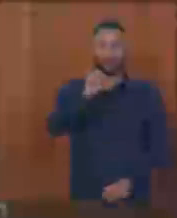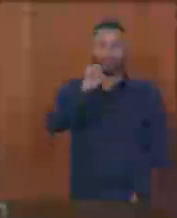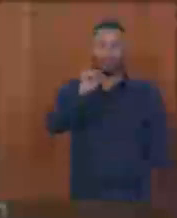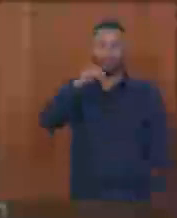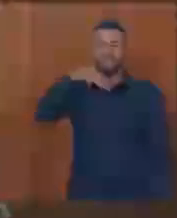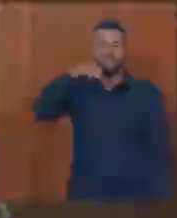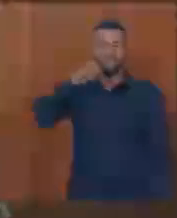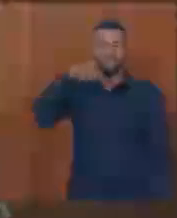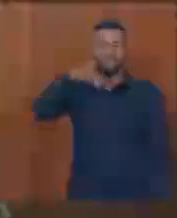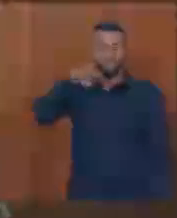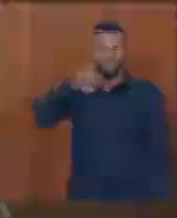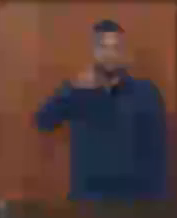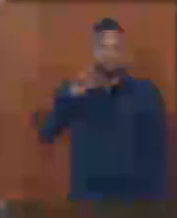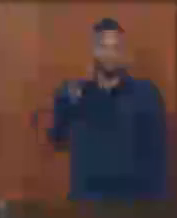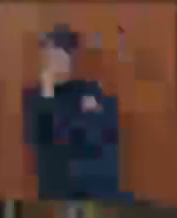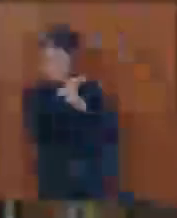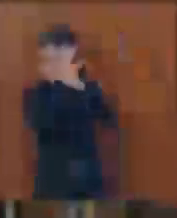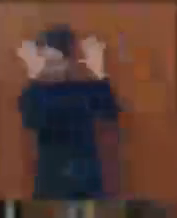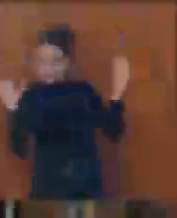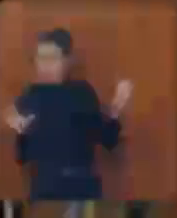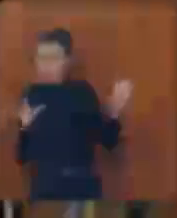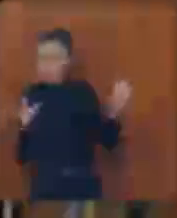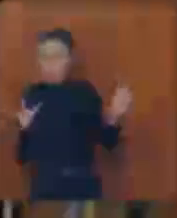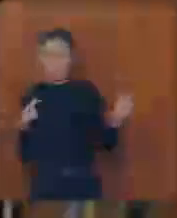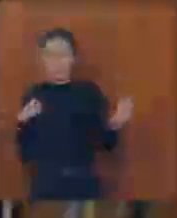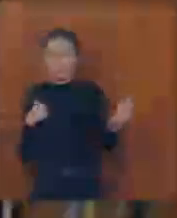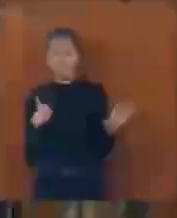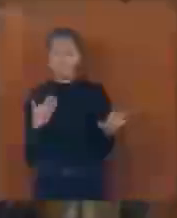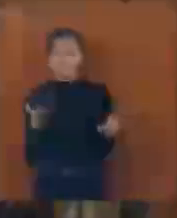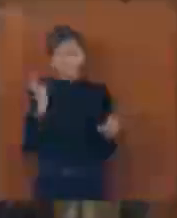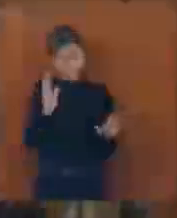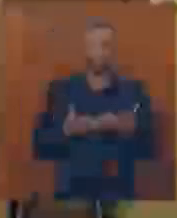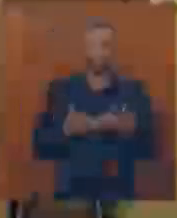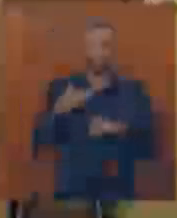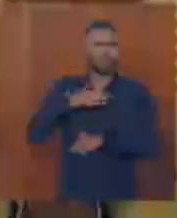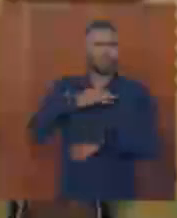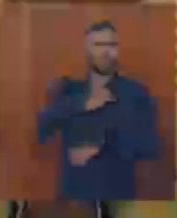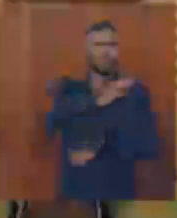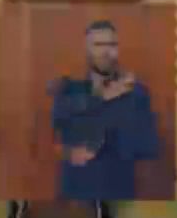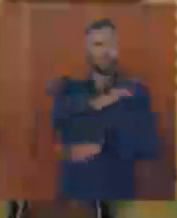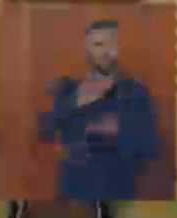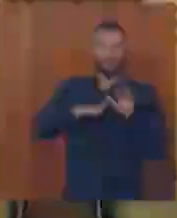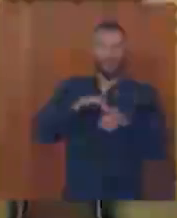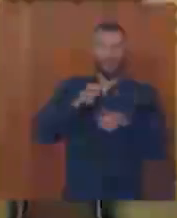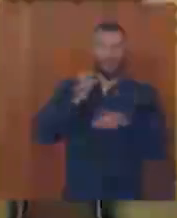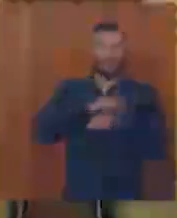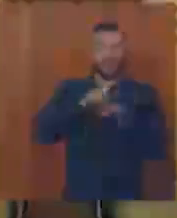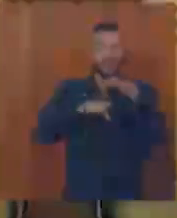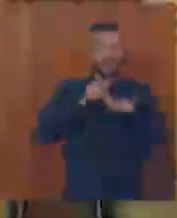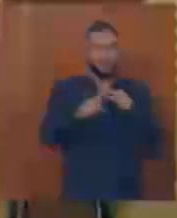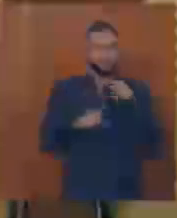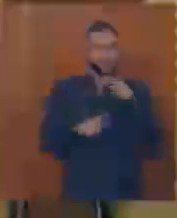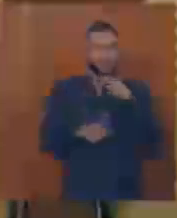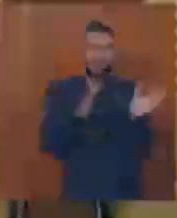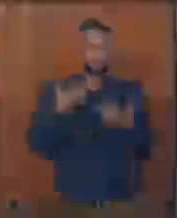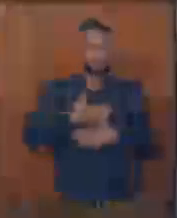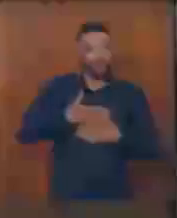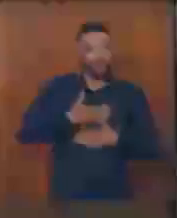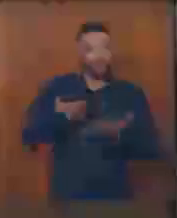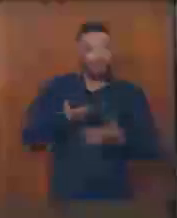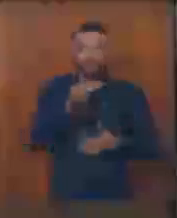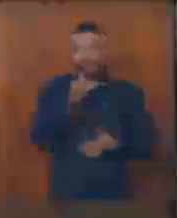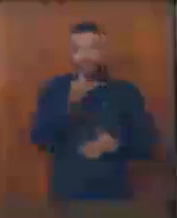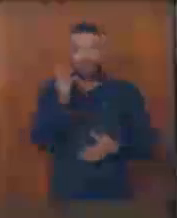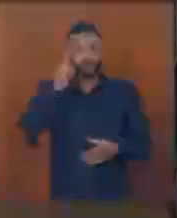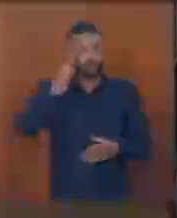contou com a participação de jovens de organizações de cursinhos populares escolas etecs e entidades que trabalham com o público